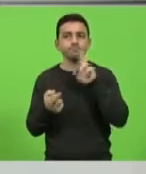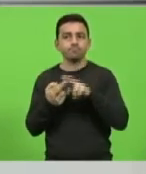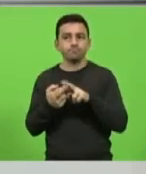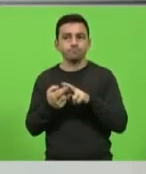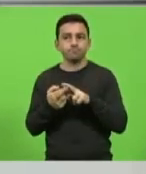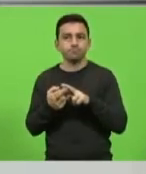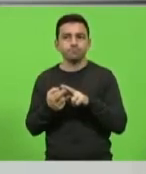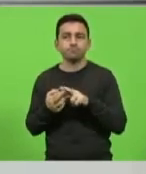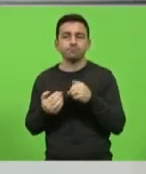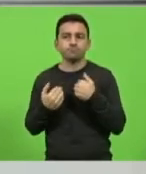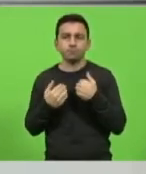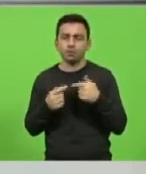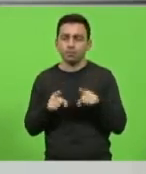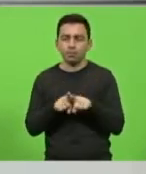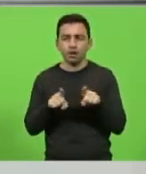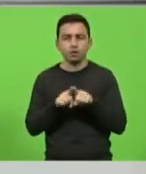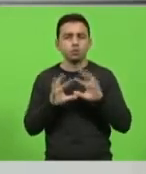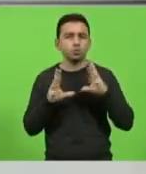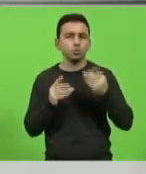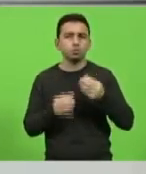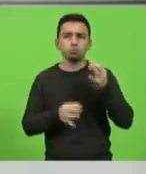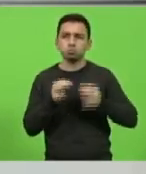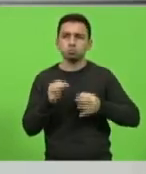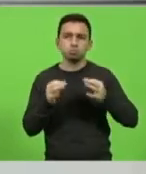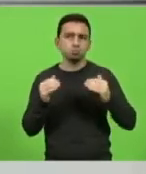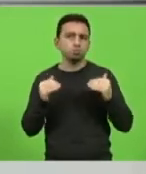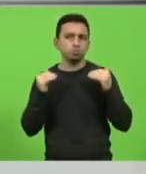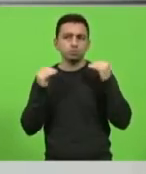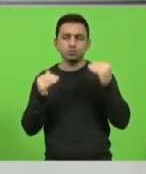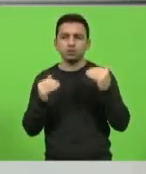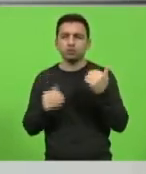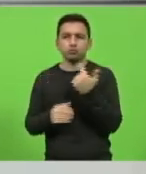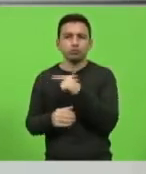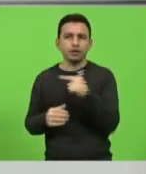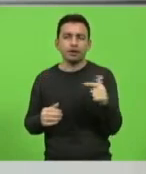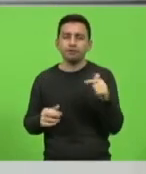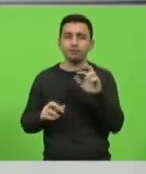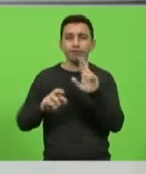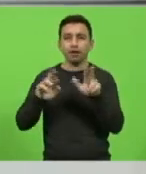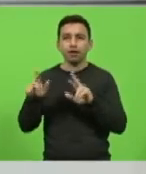e pelos tribunais, sem nuances penais,